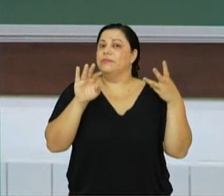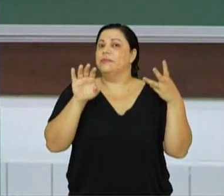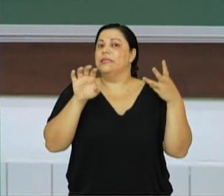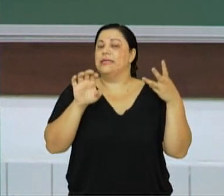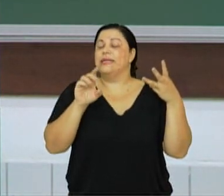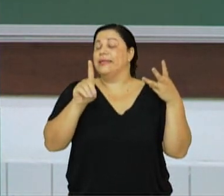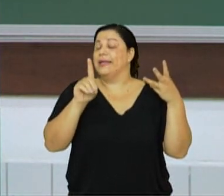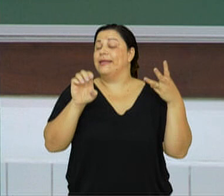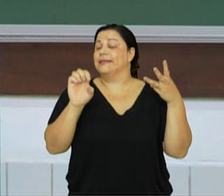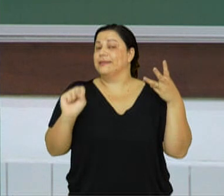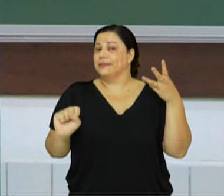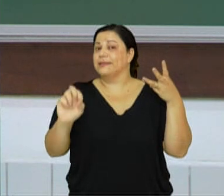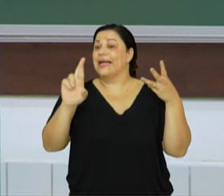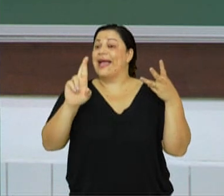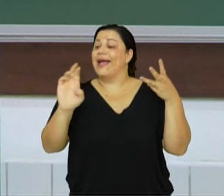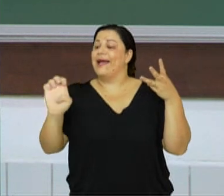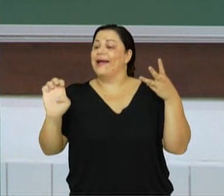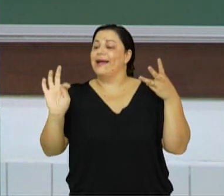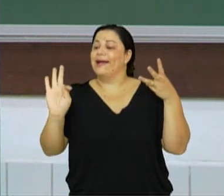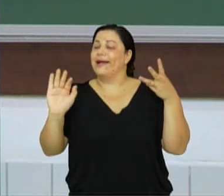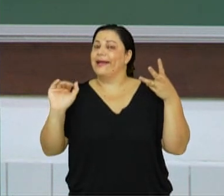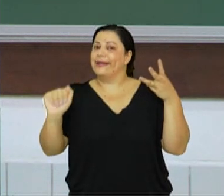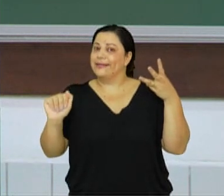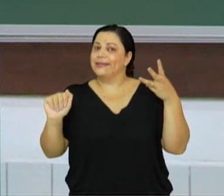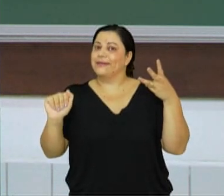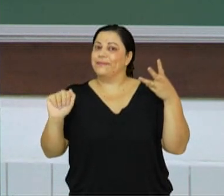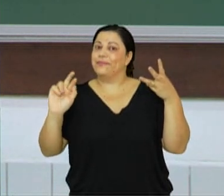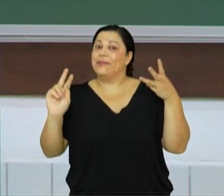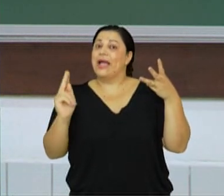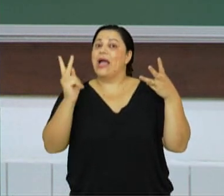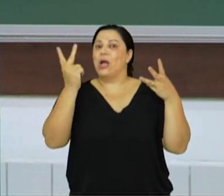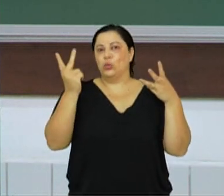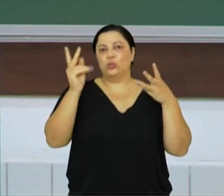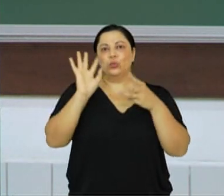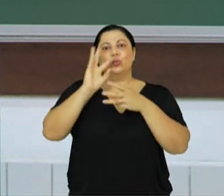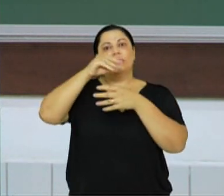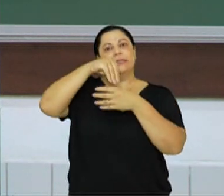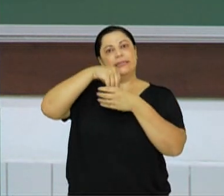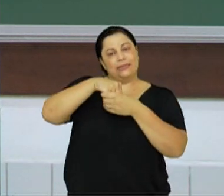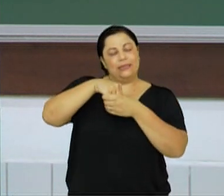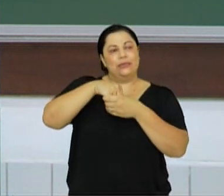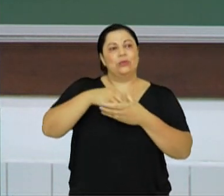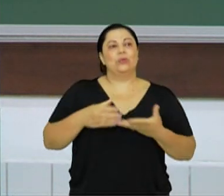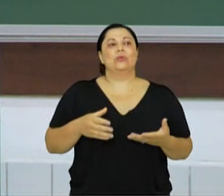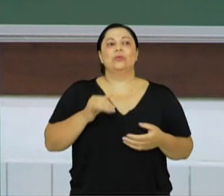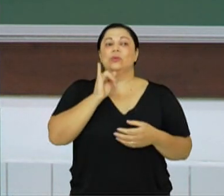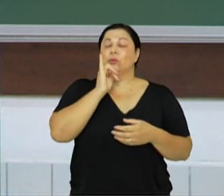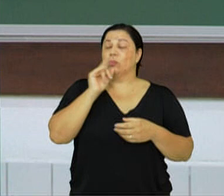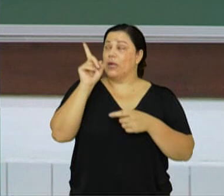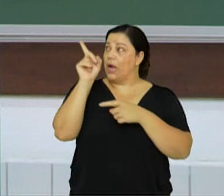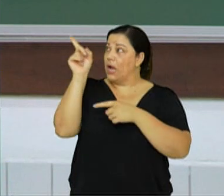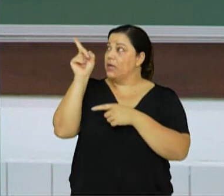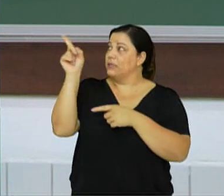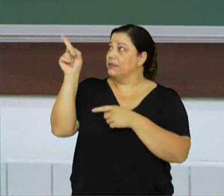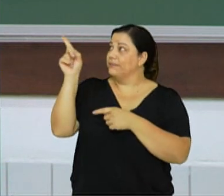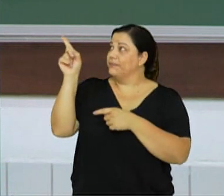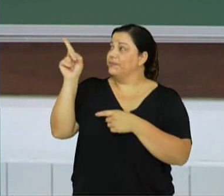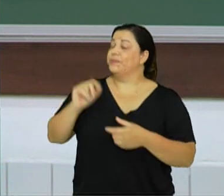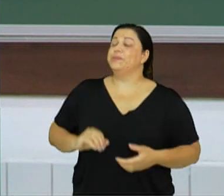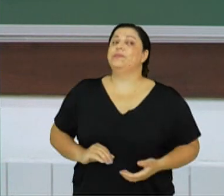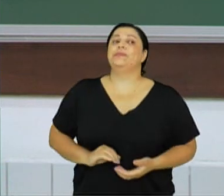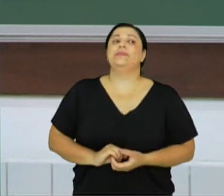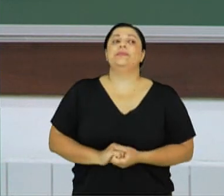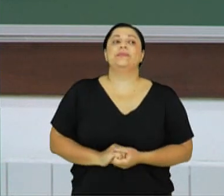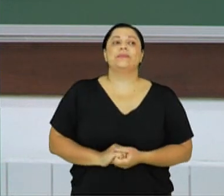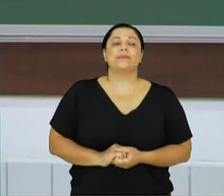seja, que a altura dela está dentro do próprio sólido. Neste caso aqui não. Nós temos uma pirâmide